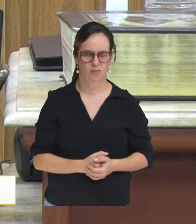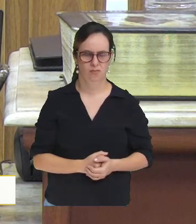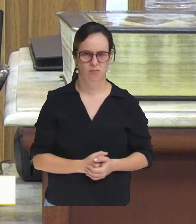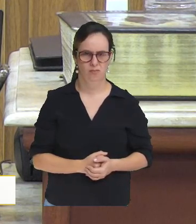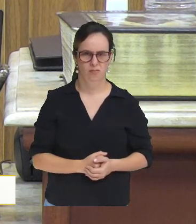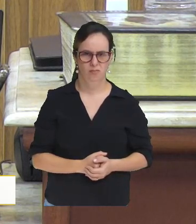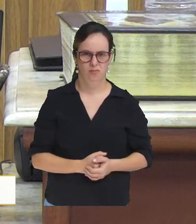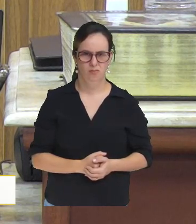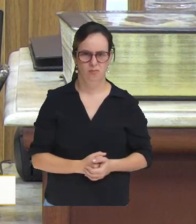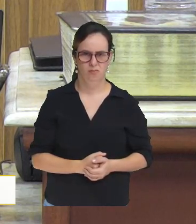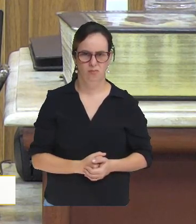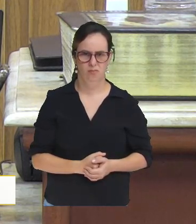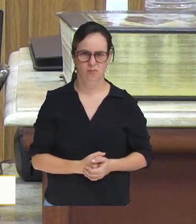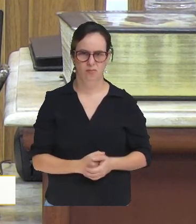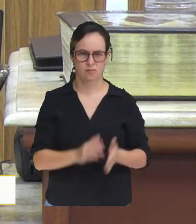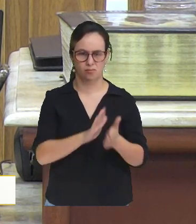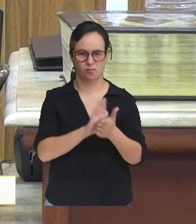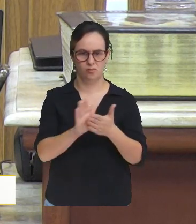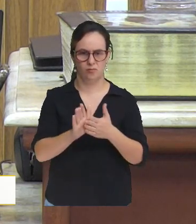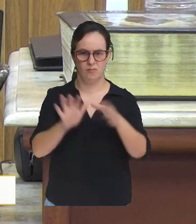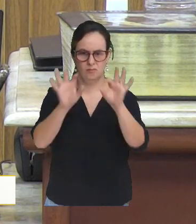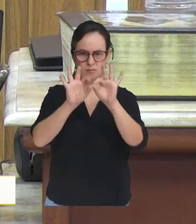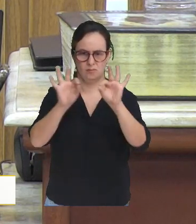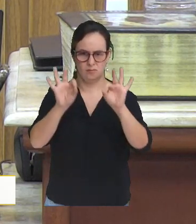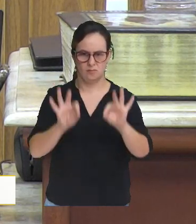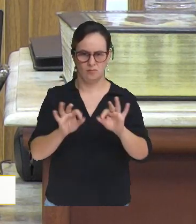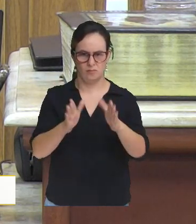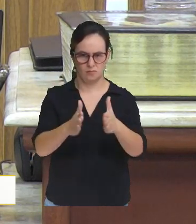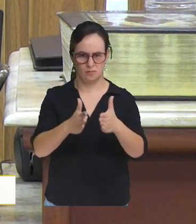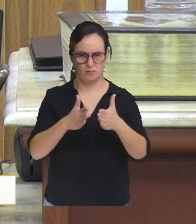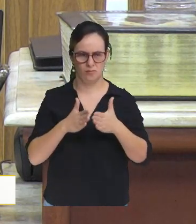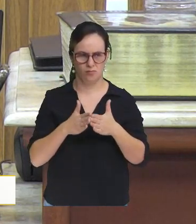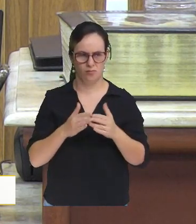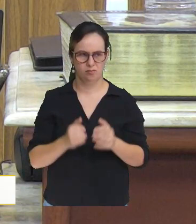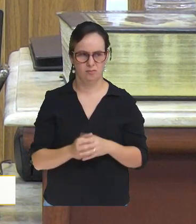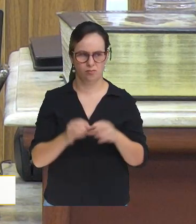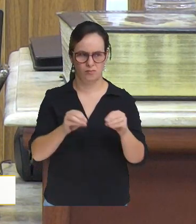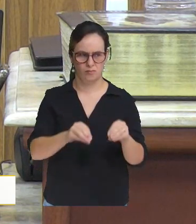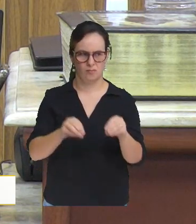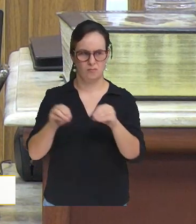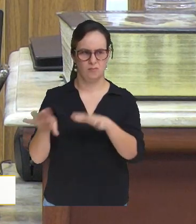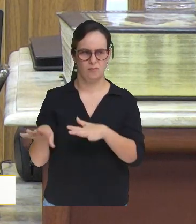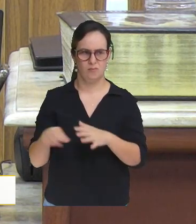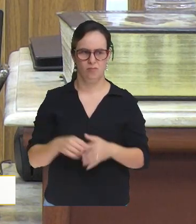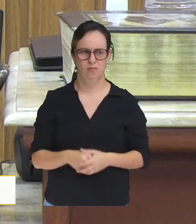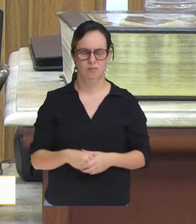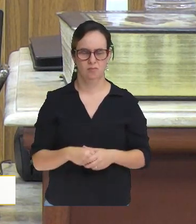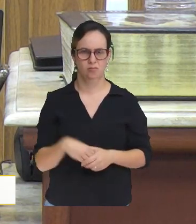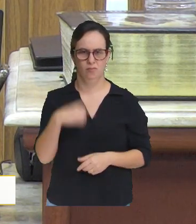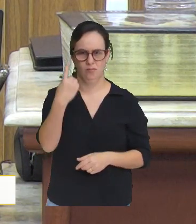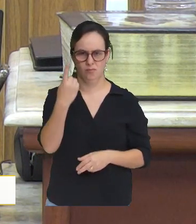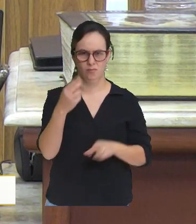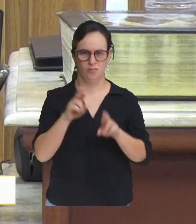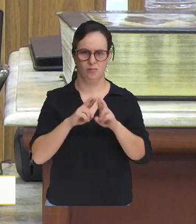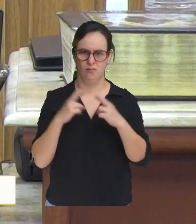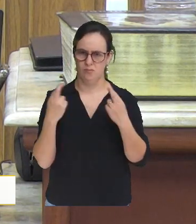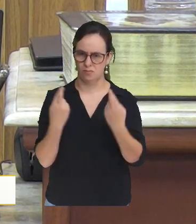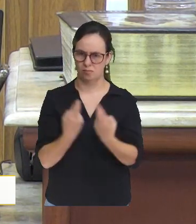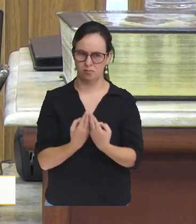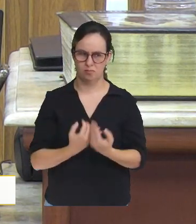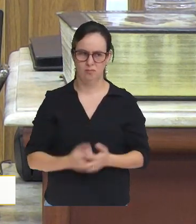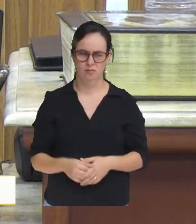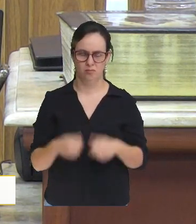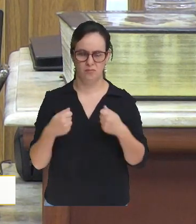do projeto. Então, eu solicito o adiamento por mais uma sessão do projeto. Acho que precisa